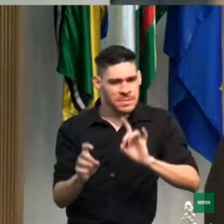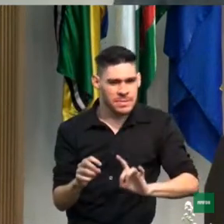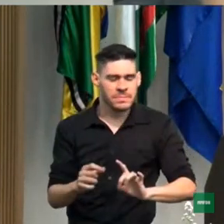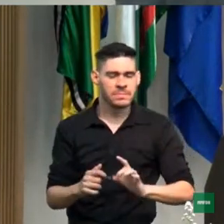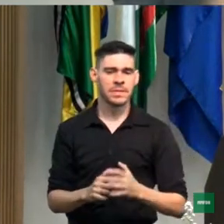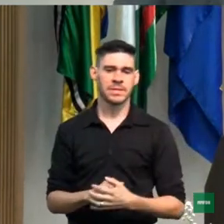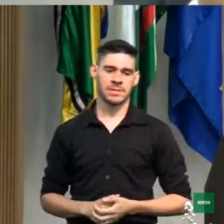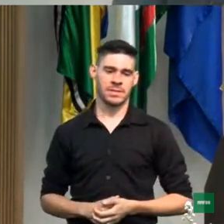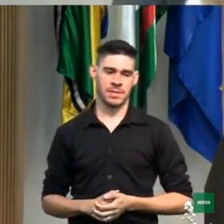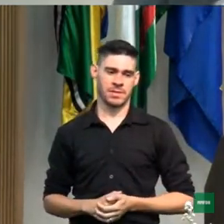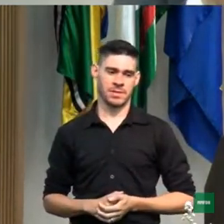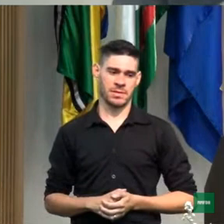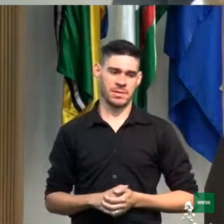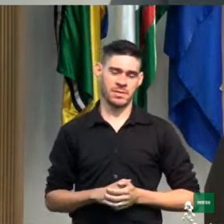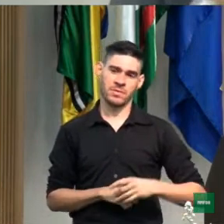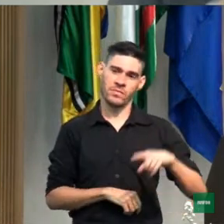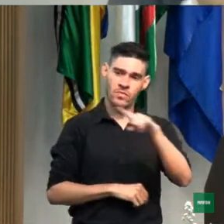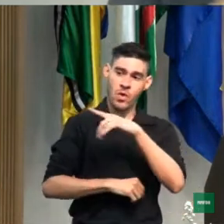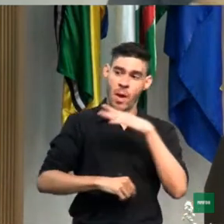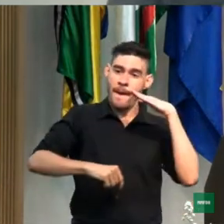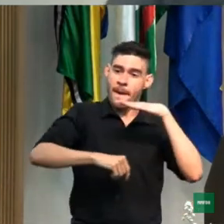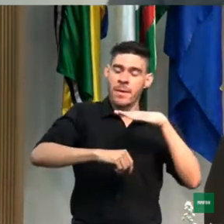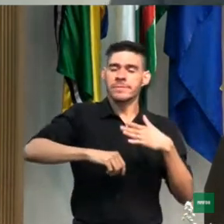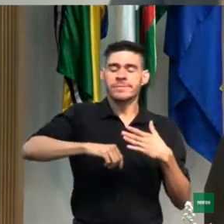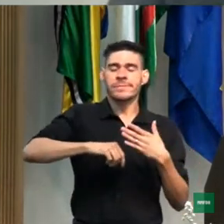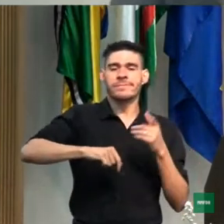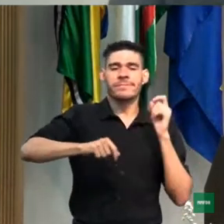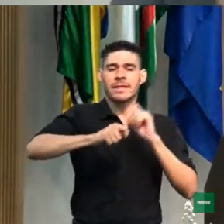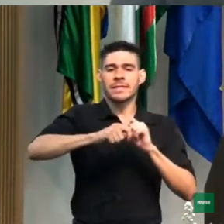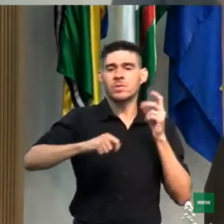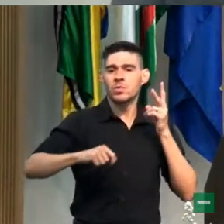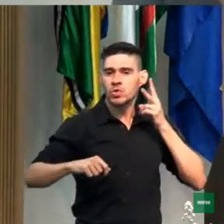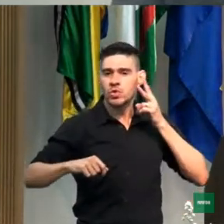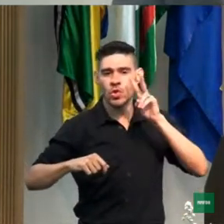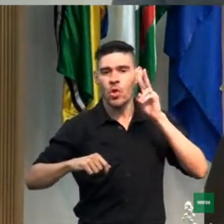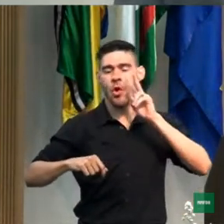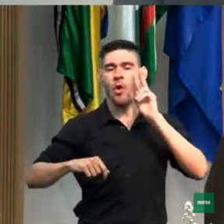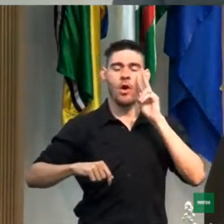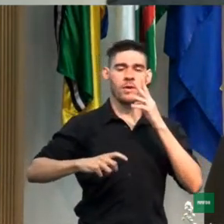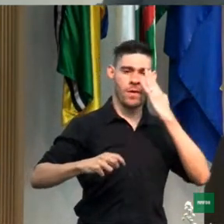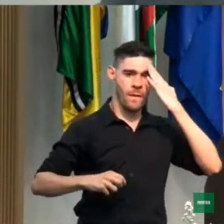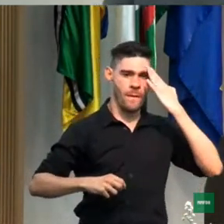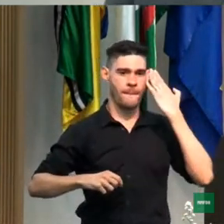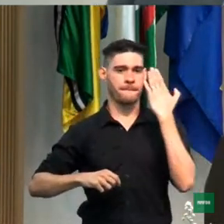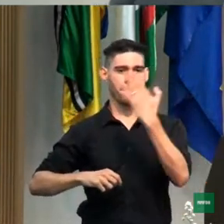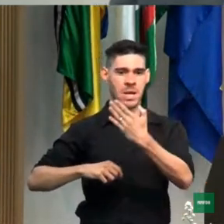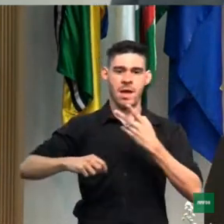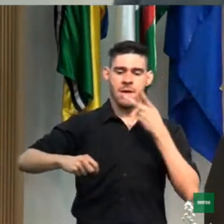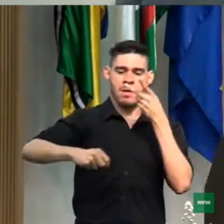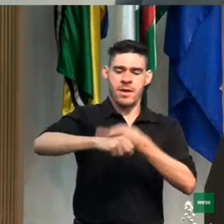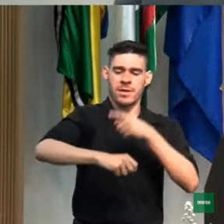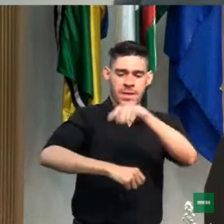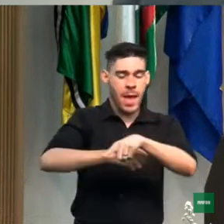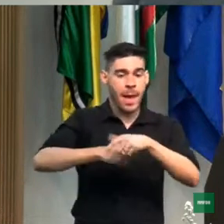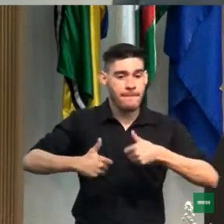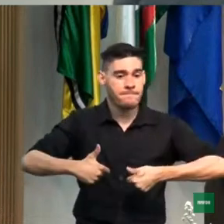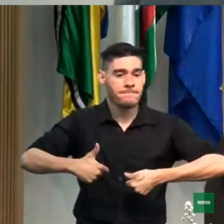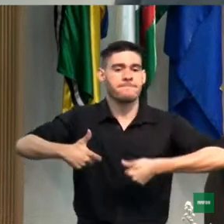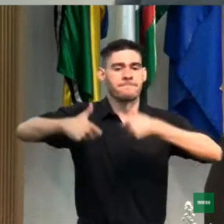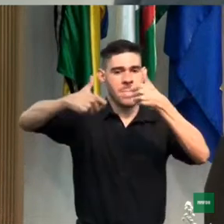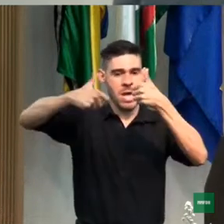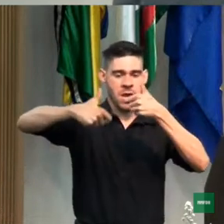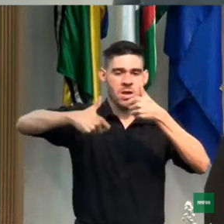fazendo história. Obrigada por terem feito esse prêmio maior do que a gente imaginava, por vocês